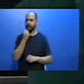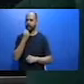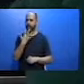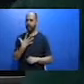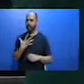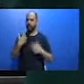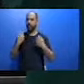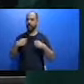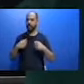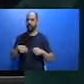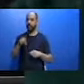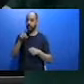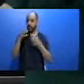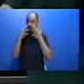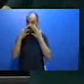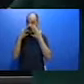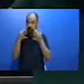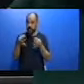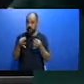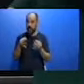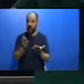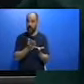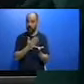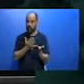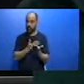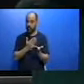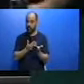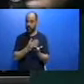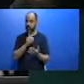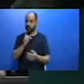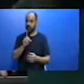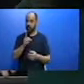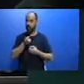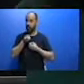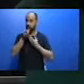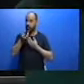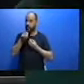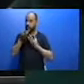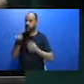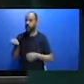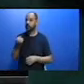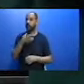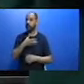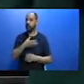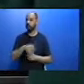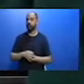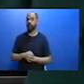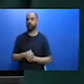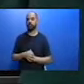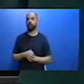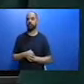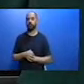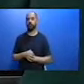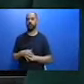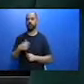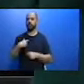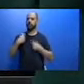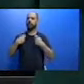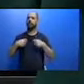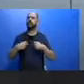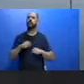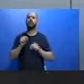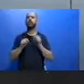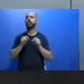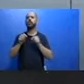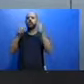presta atenção que isso não está na apostila são informações novas o que é que eu preciso para